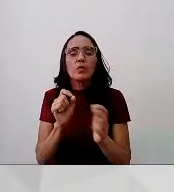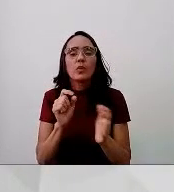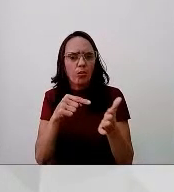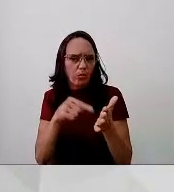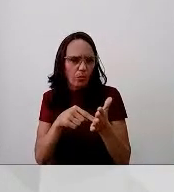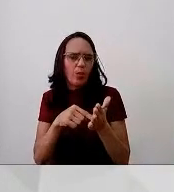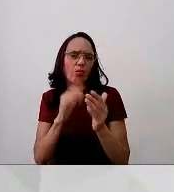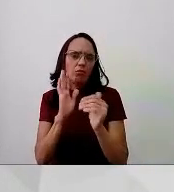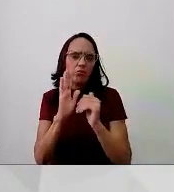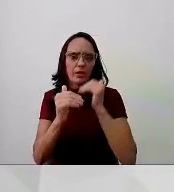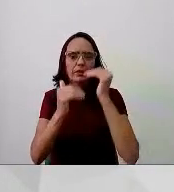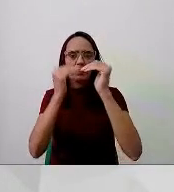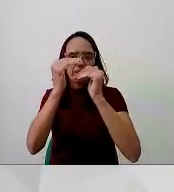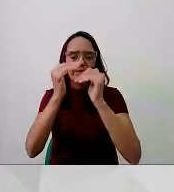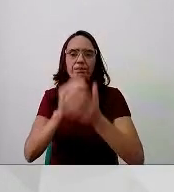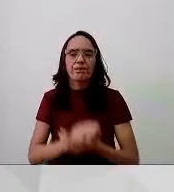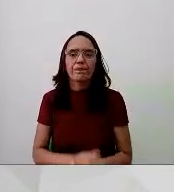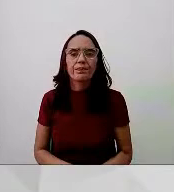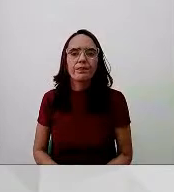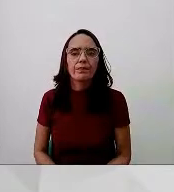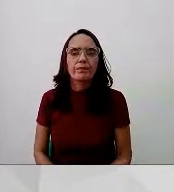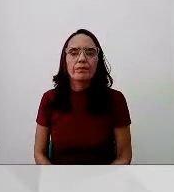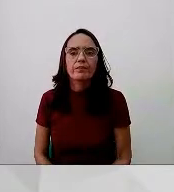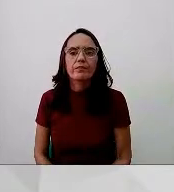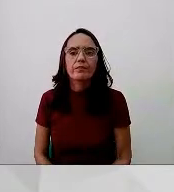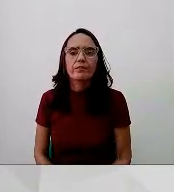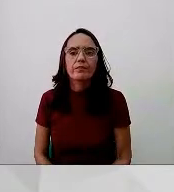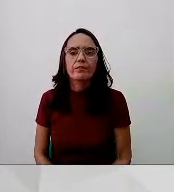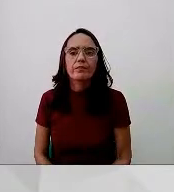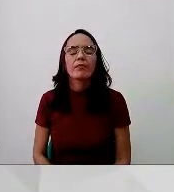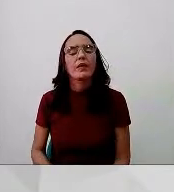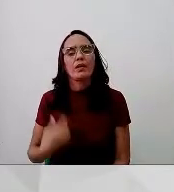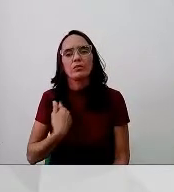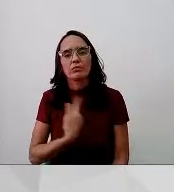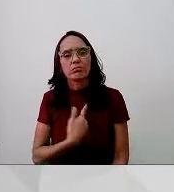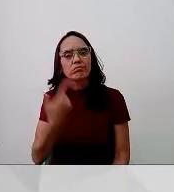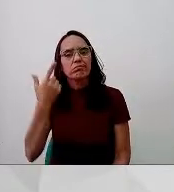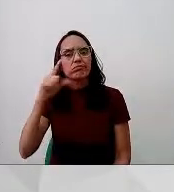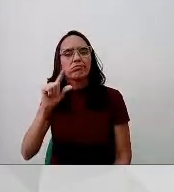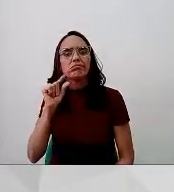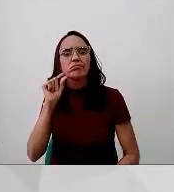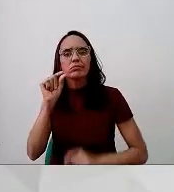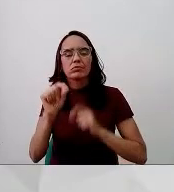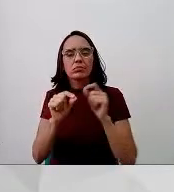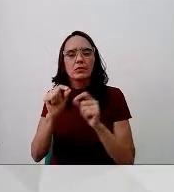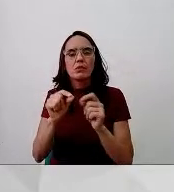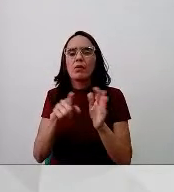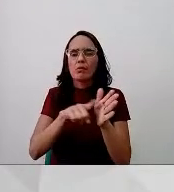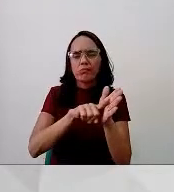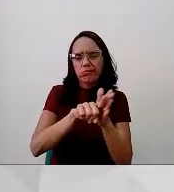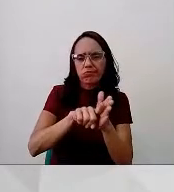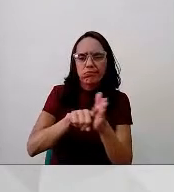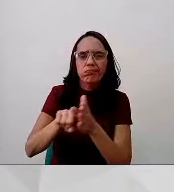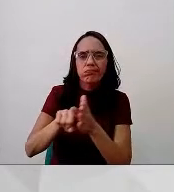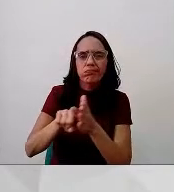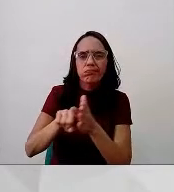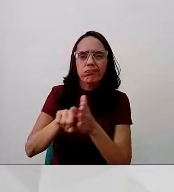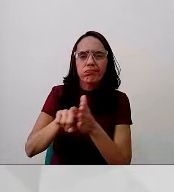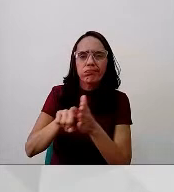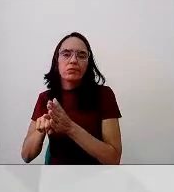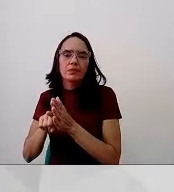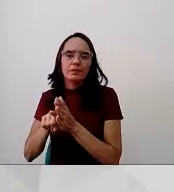E aí se consegue fazer, um mapeamento não linear.